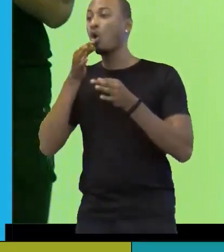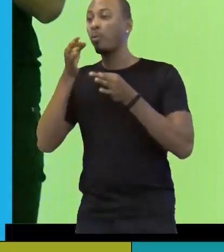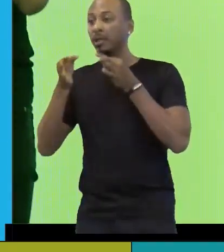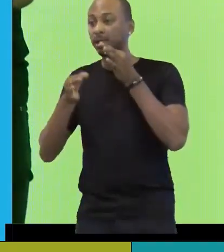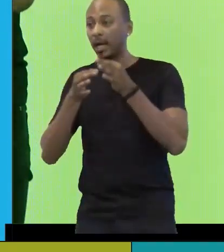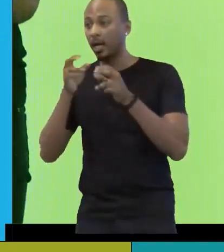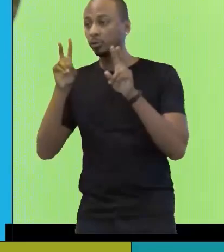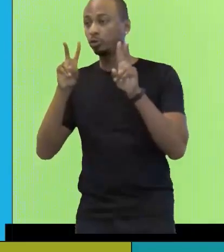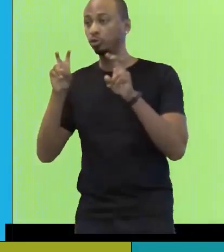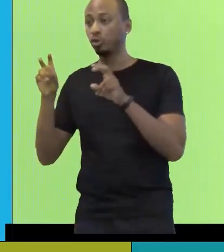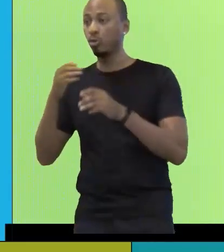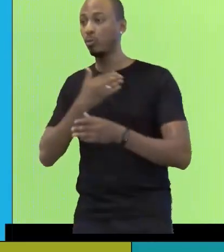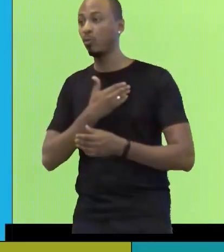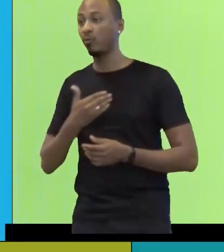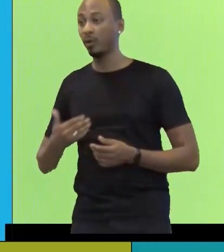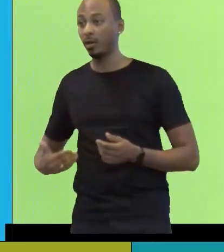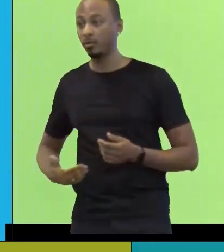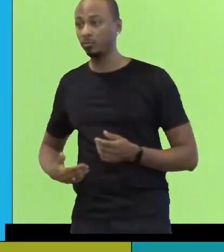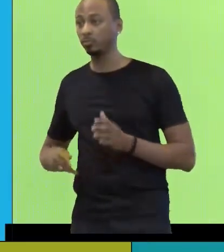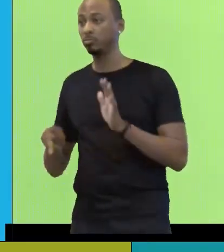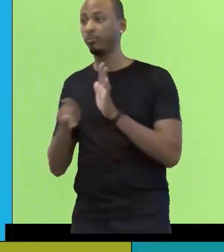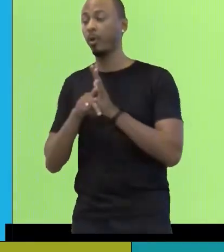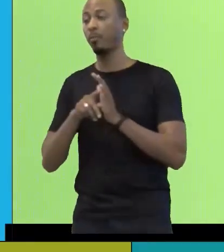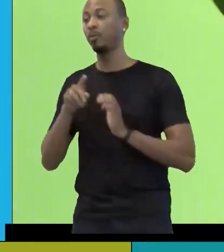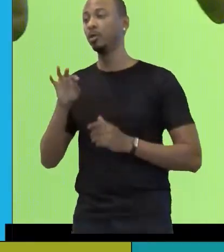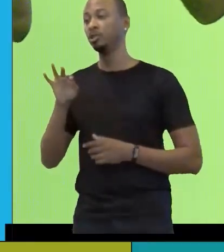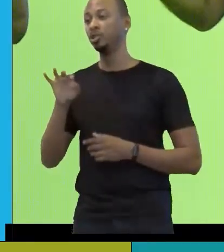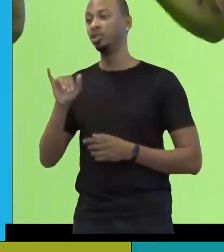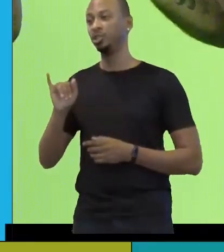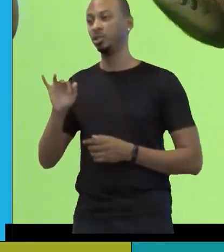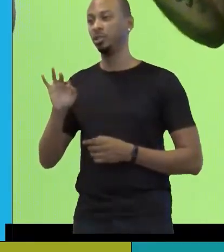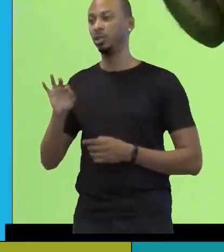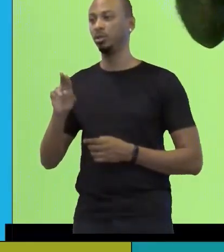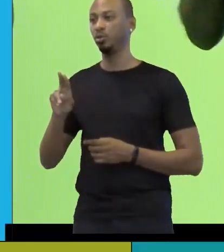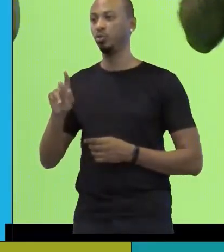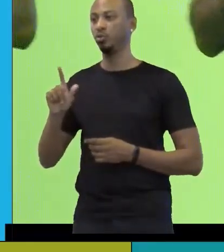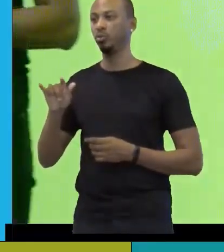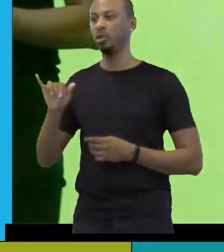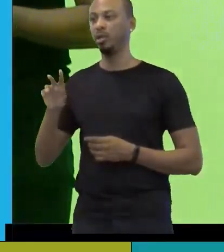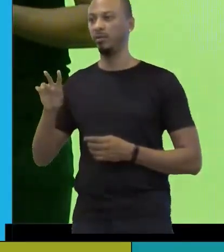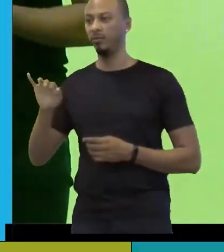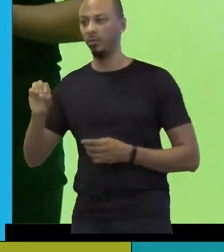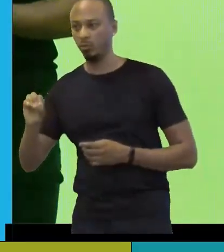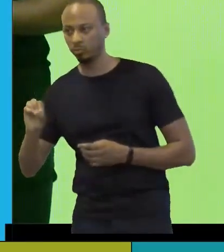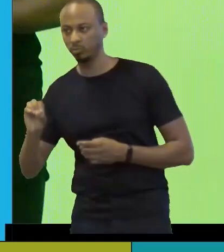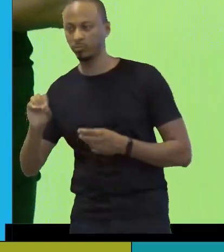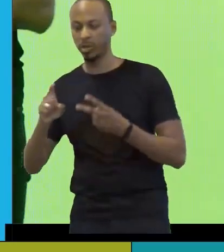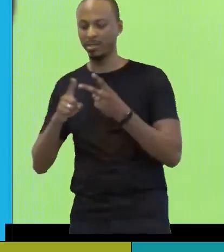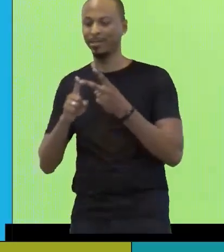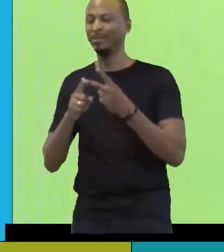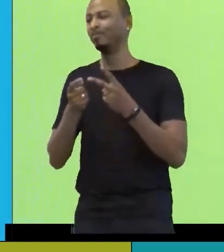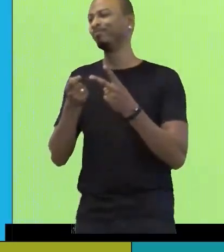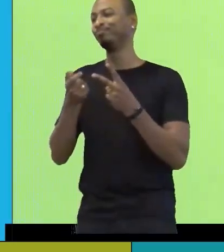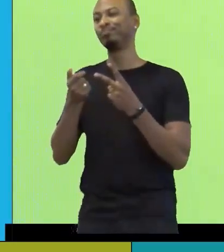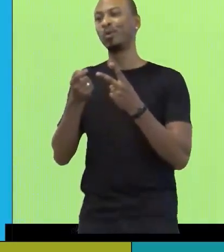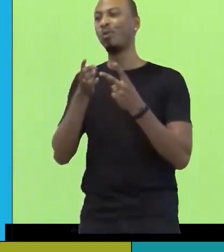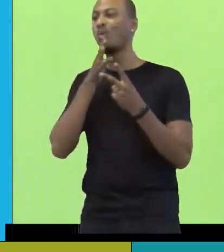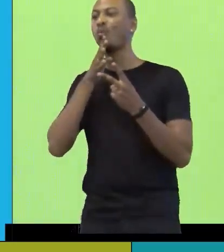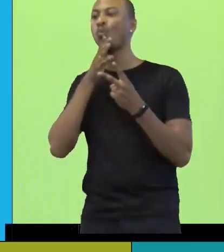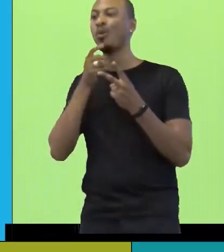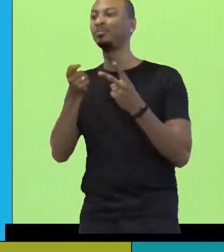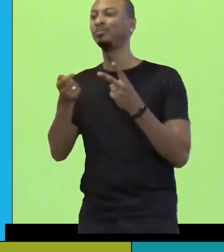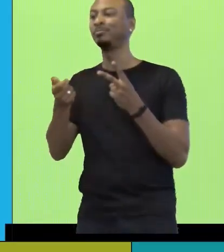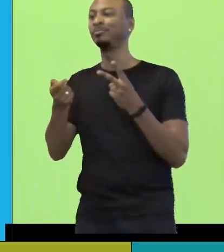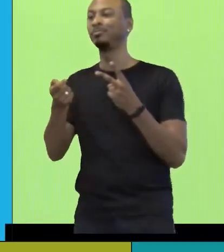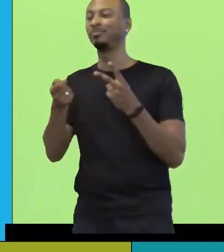poucas pessoas ouviram falar. Poucas pessoas conhecem essa obra, poucas pessoas sabem do que essa obra